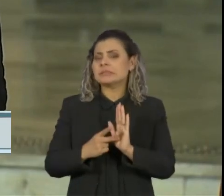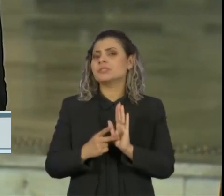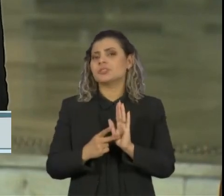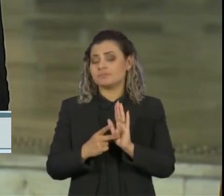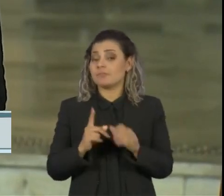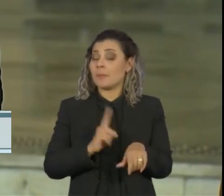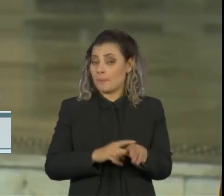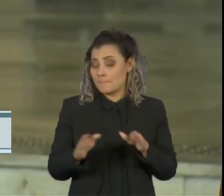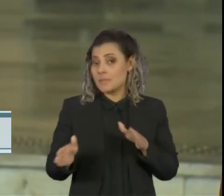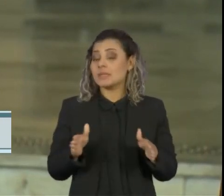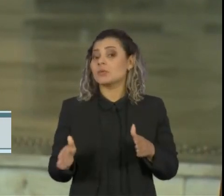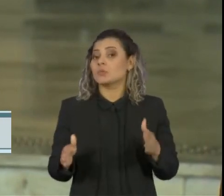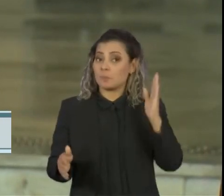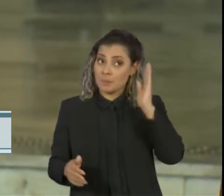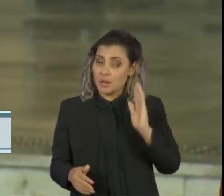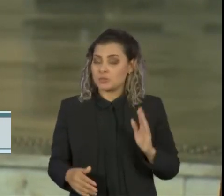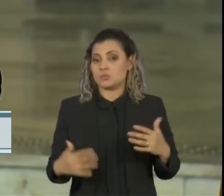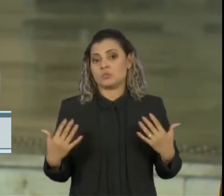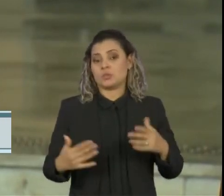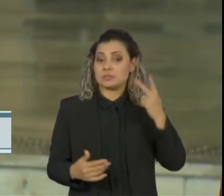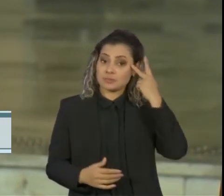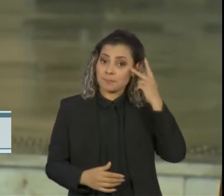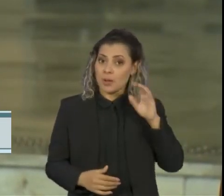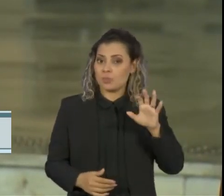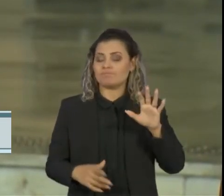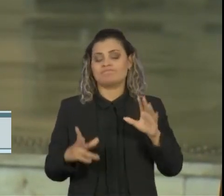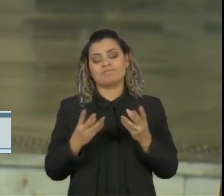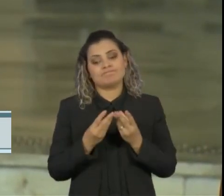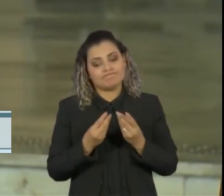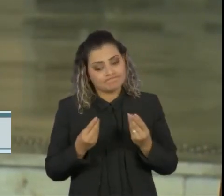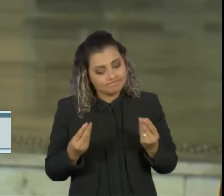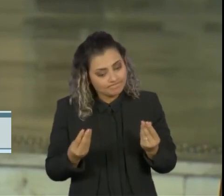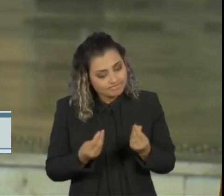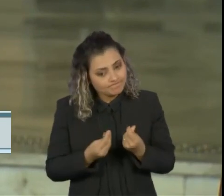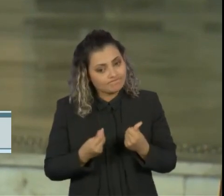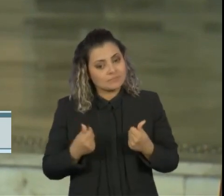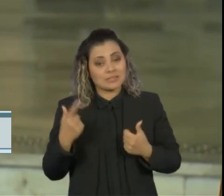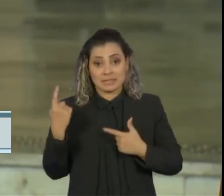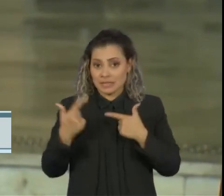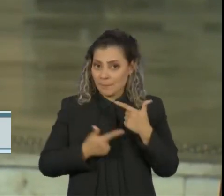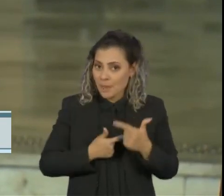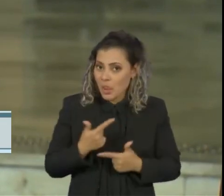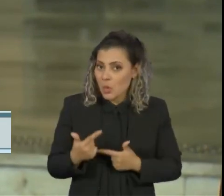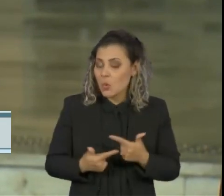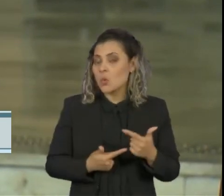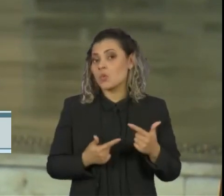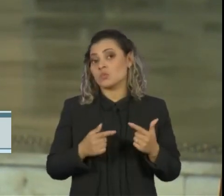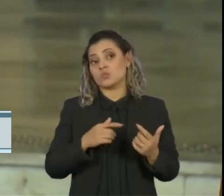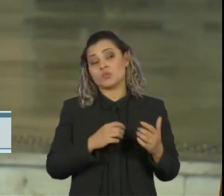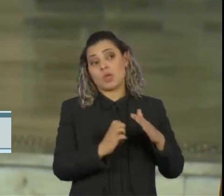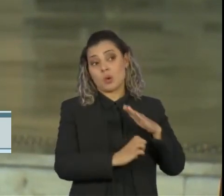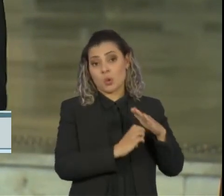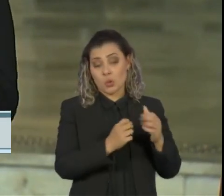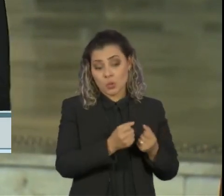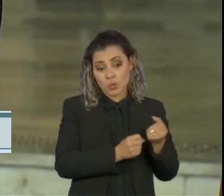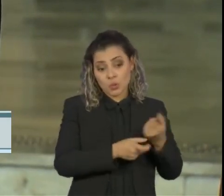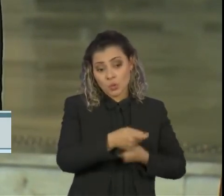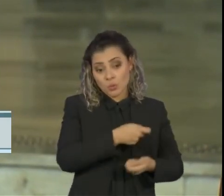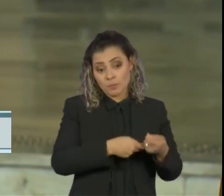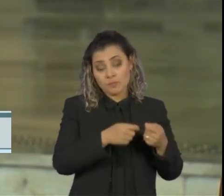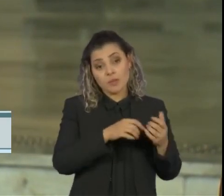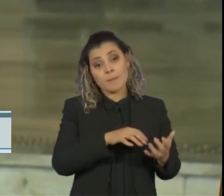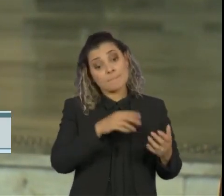um momento extremamente delicado e custoso do ponto de vista econômico no mundo e no Brasil.